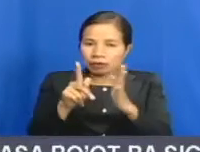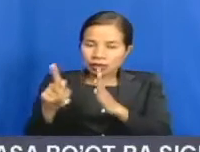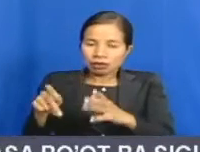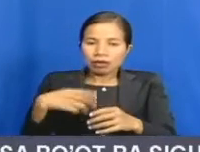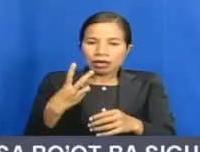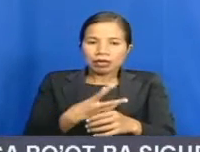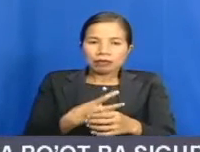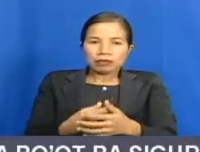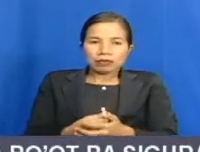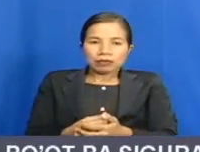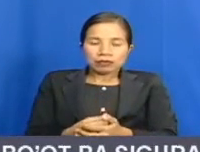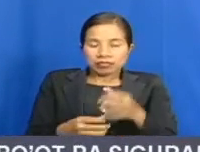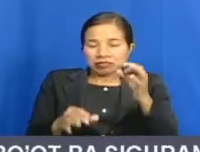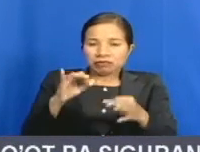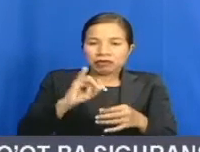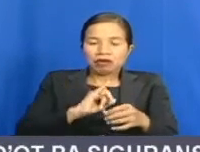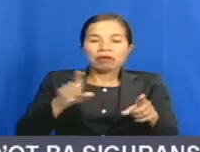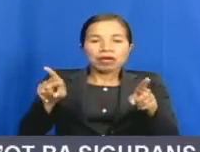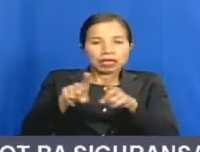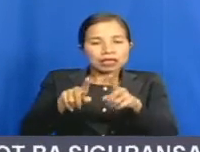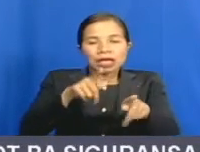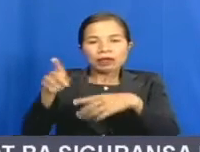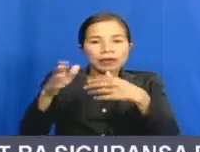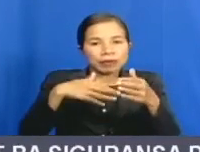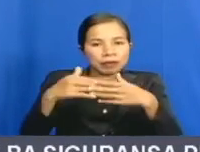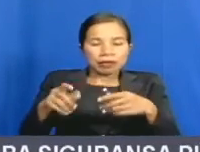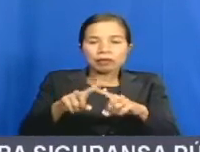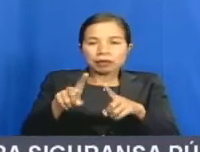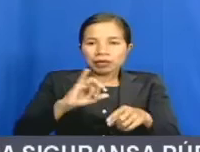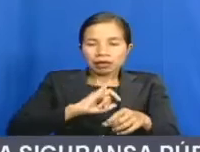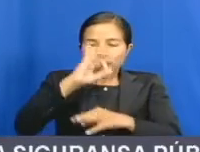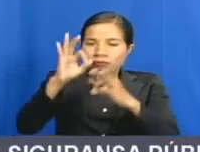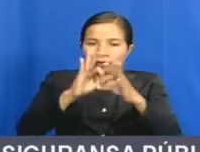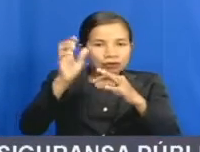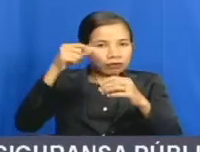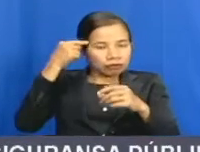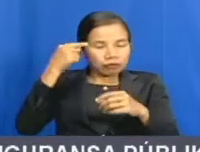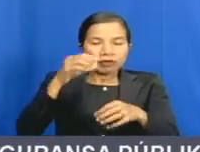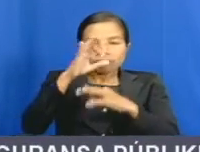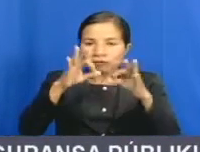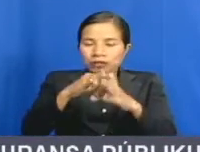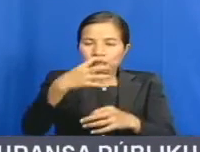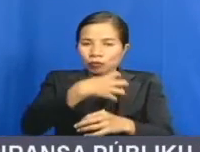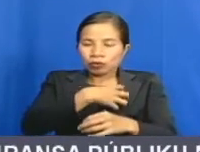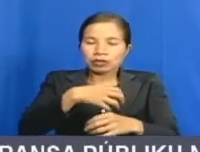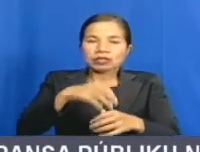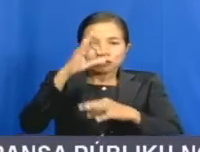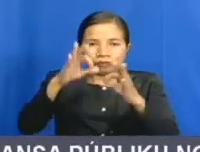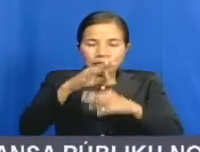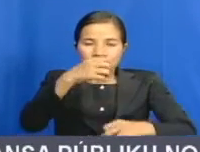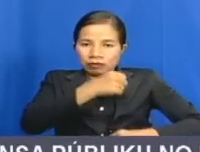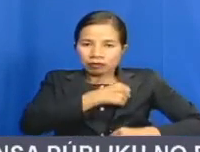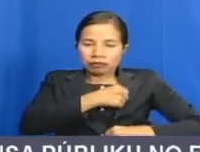pequena, ao BIA, ao Cidadão Bai Bai. Mas eu confio no governo, confio na polícia, confio na FDTL, se